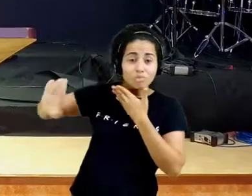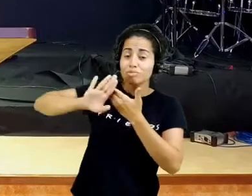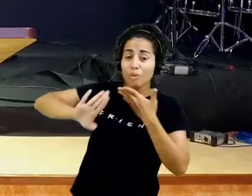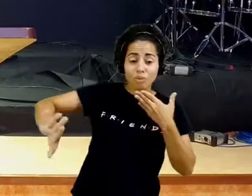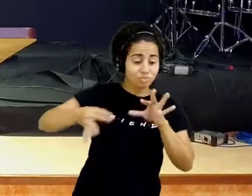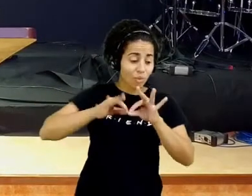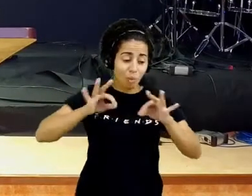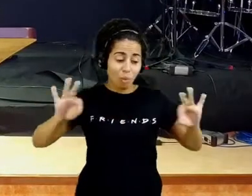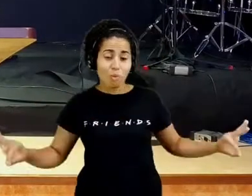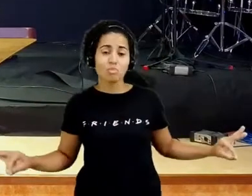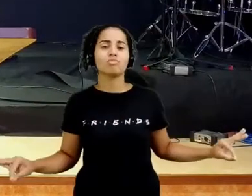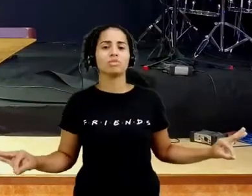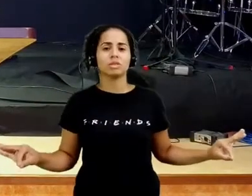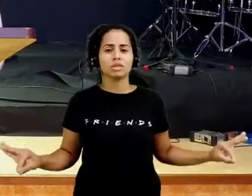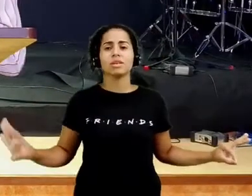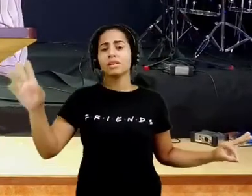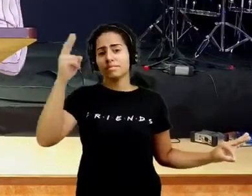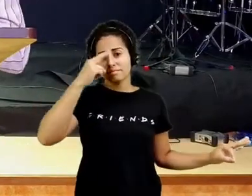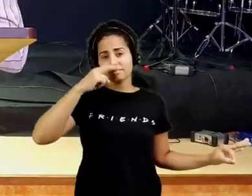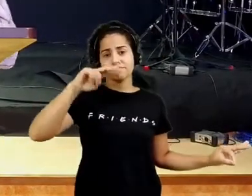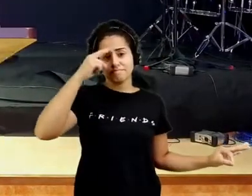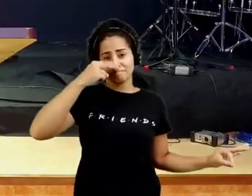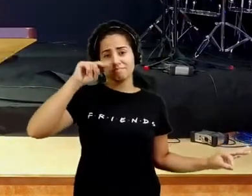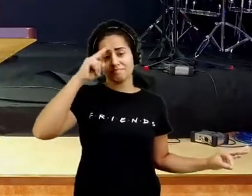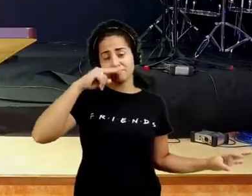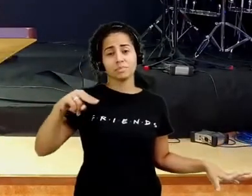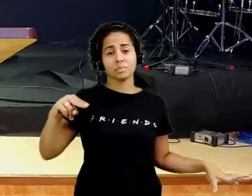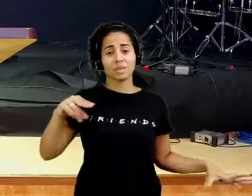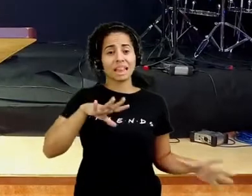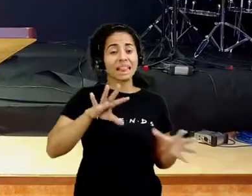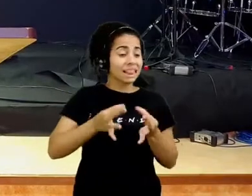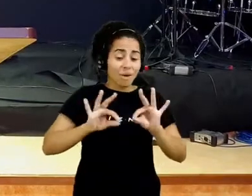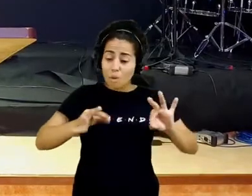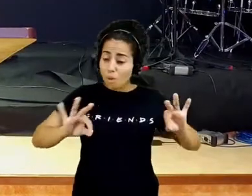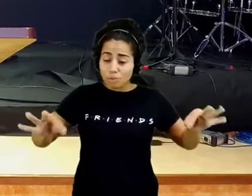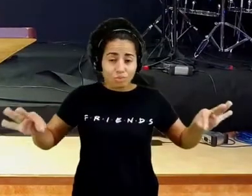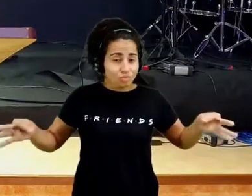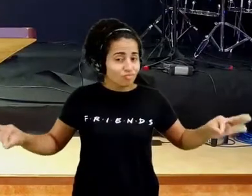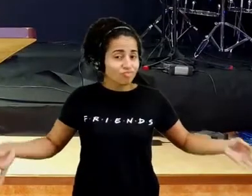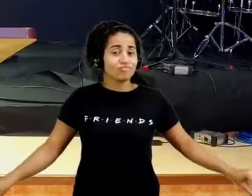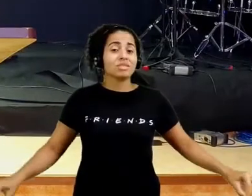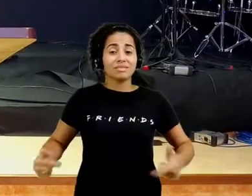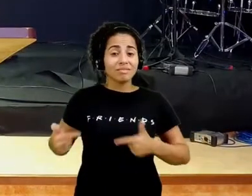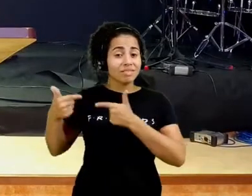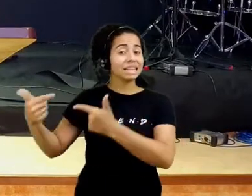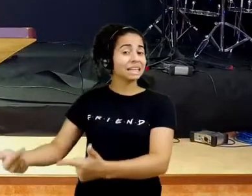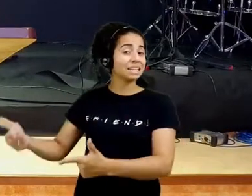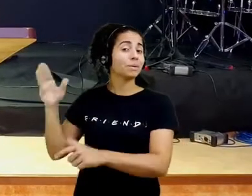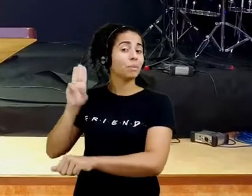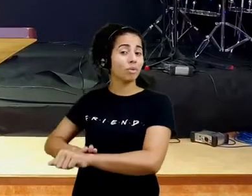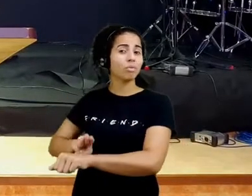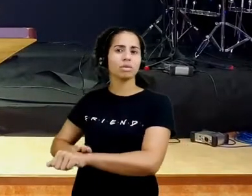suas origens, mesmo eles estando numa terra tão longe, tão distante, enfrentando um momento